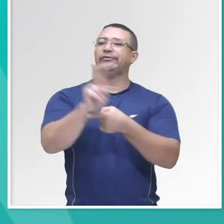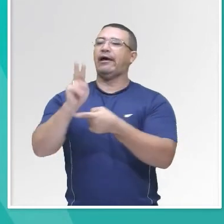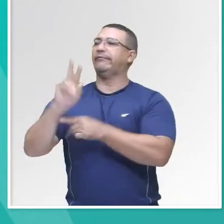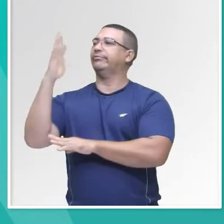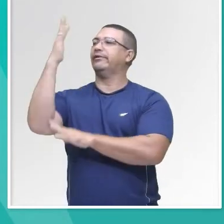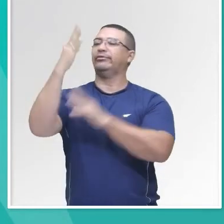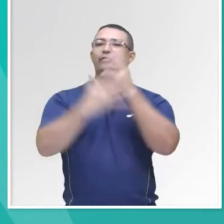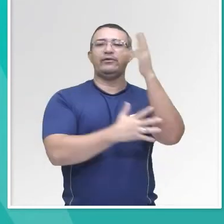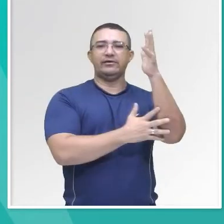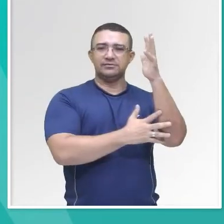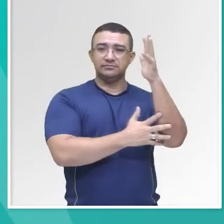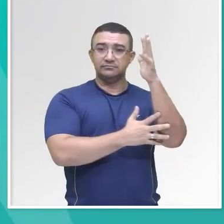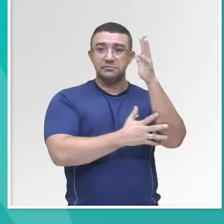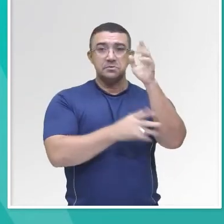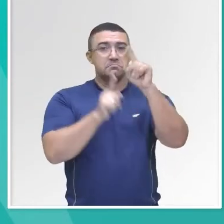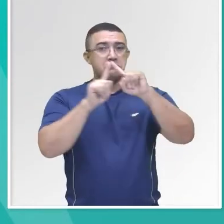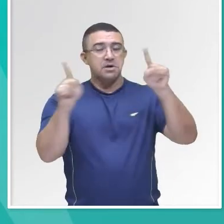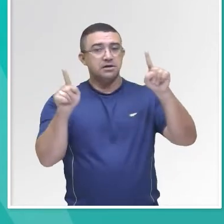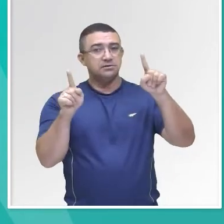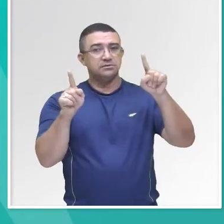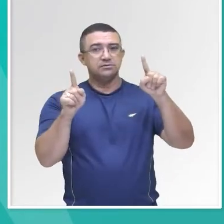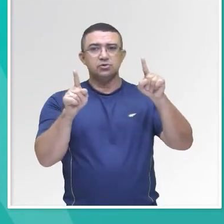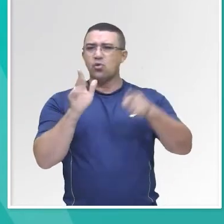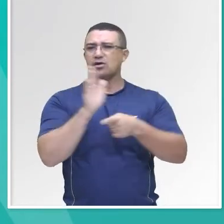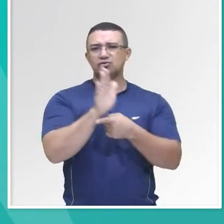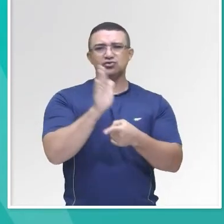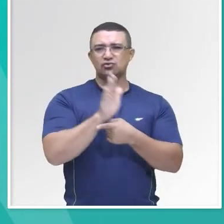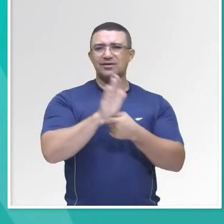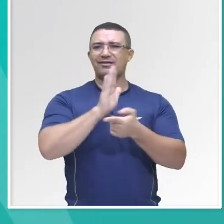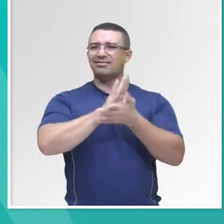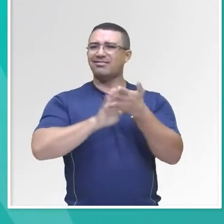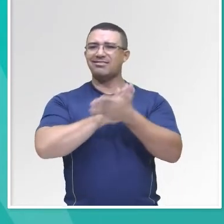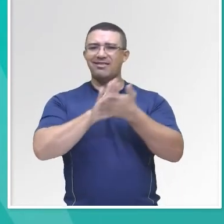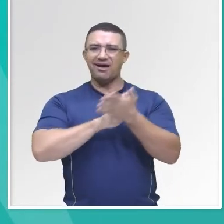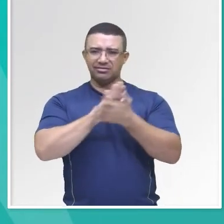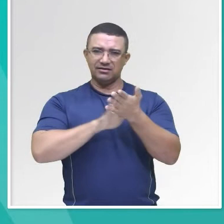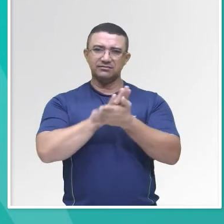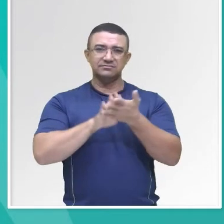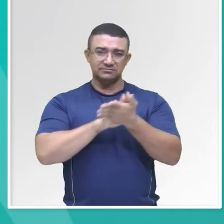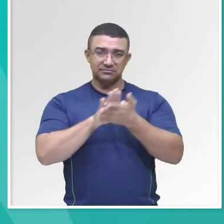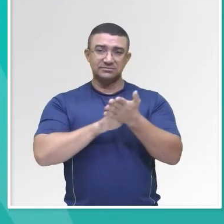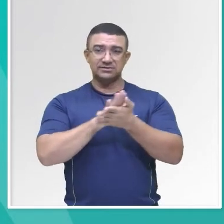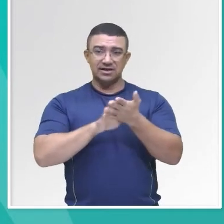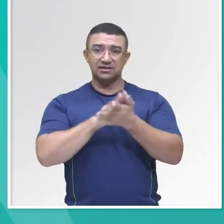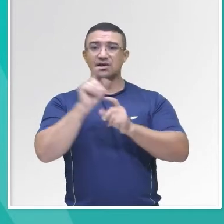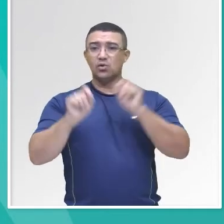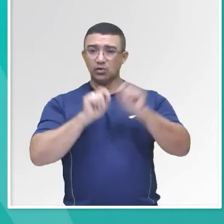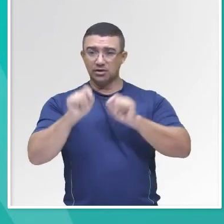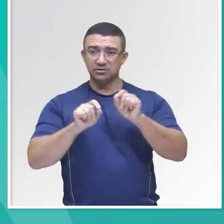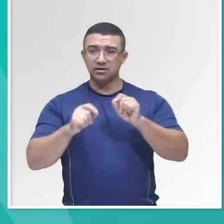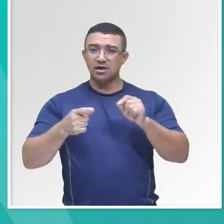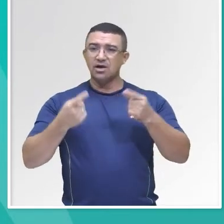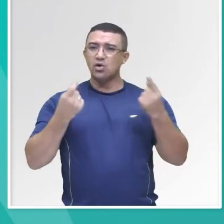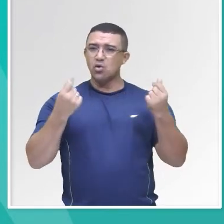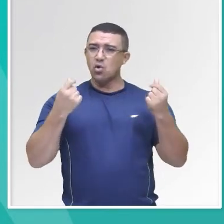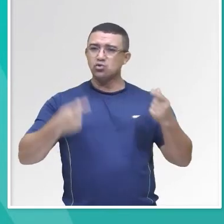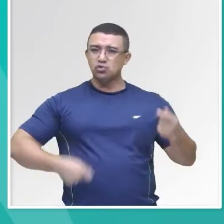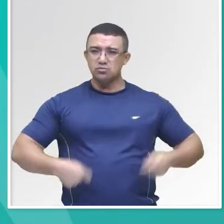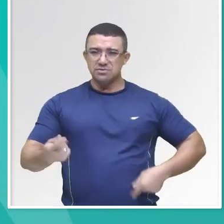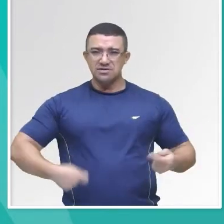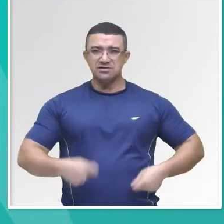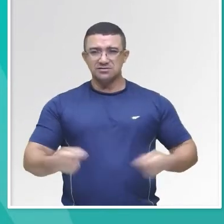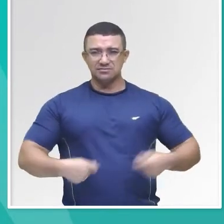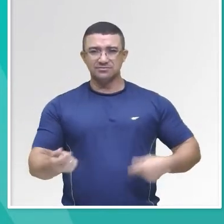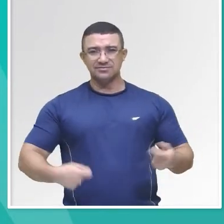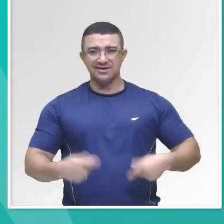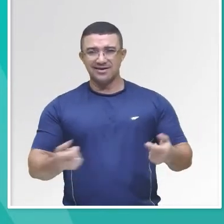não consumistas, mas as crianças não sabem o que é a natureza em sua originalidade, porque passam a maior